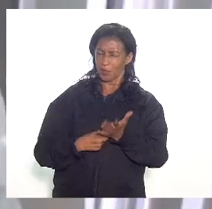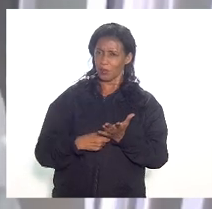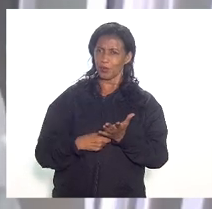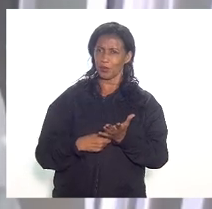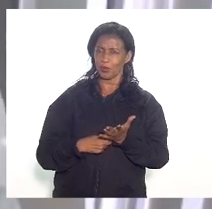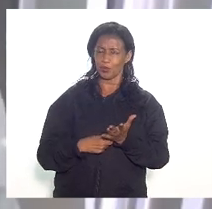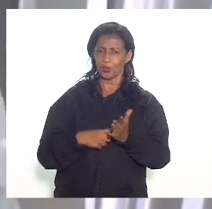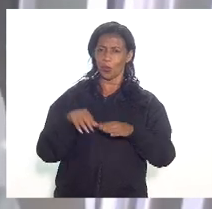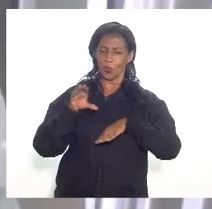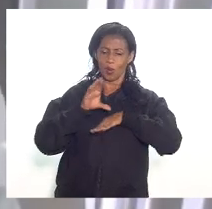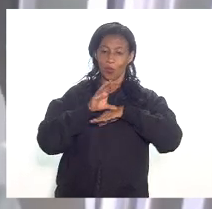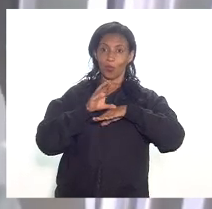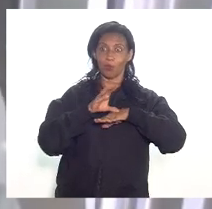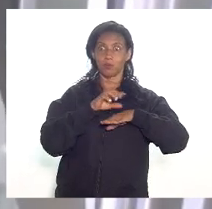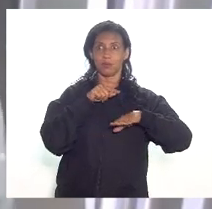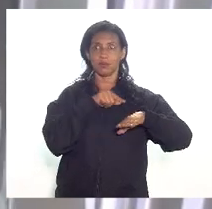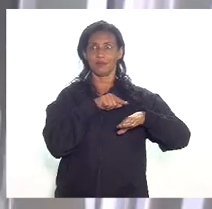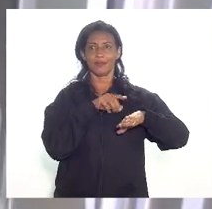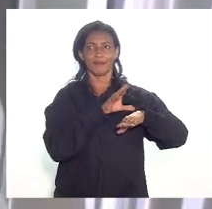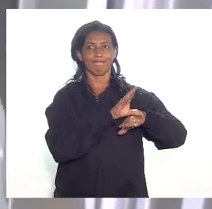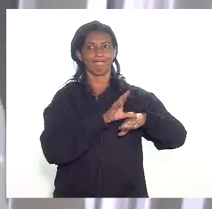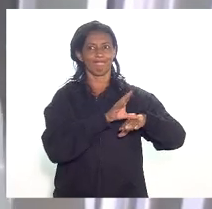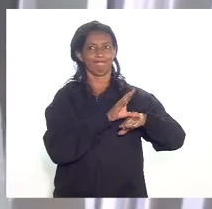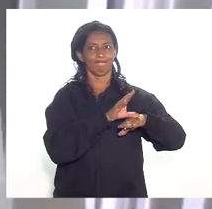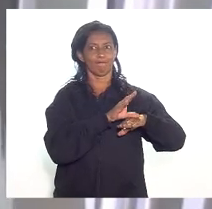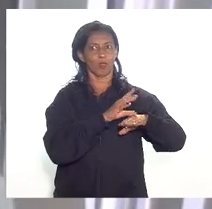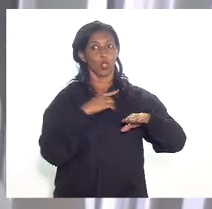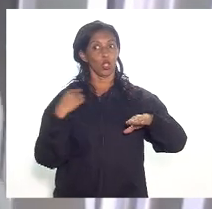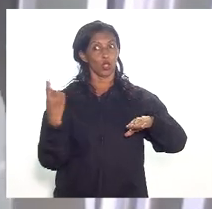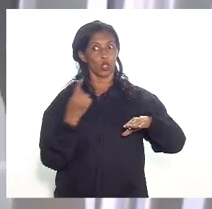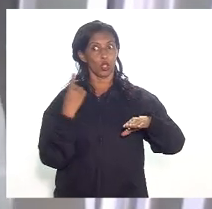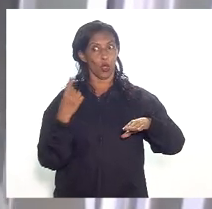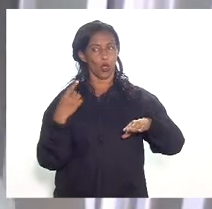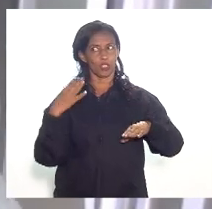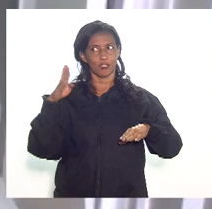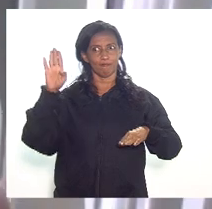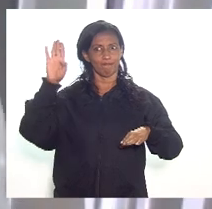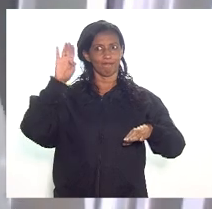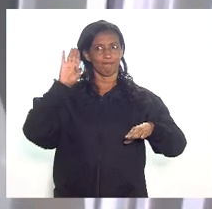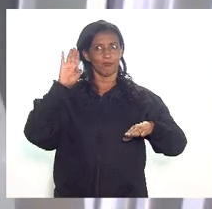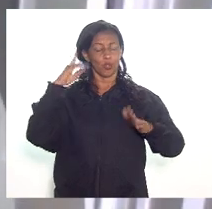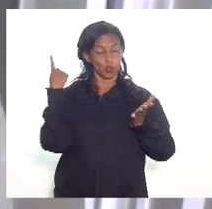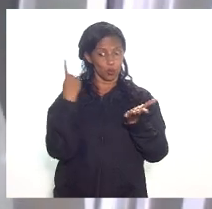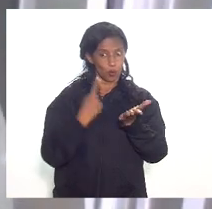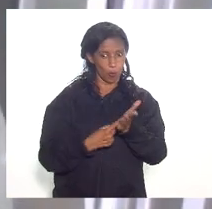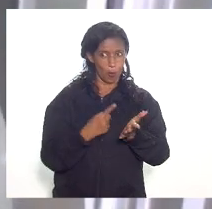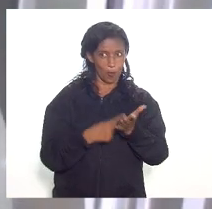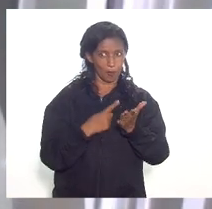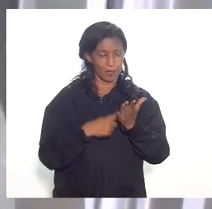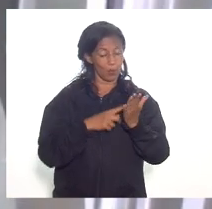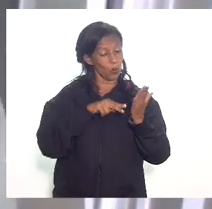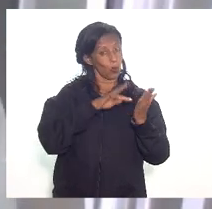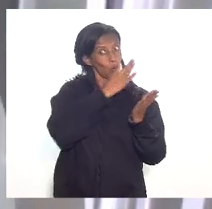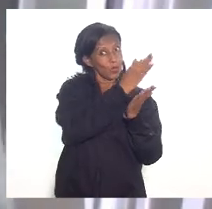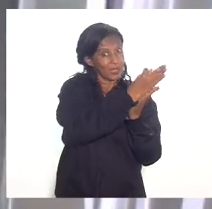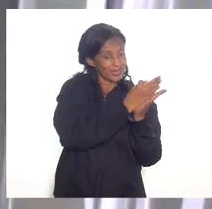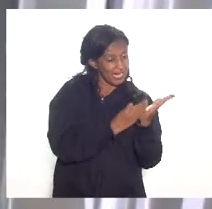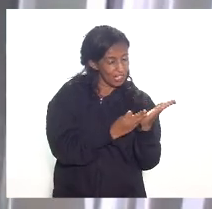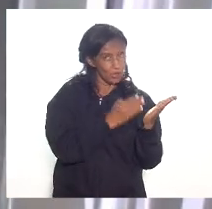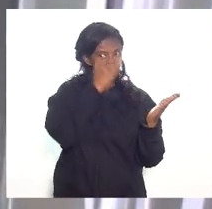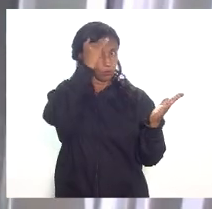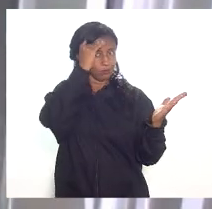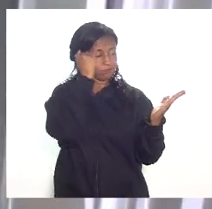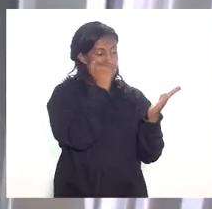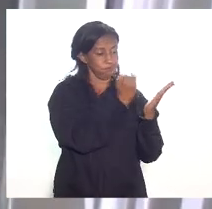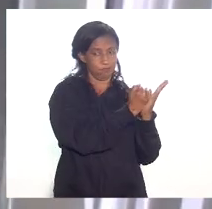constituição nós juramos a constituição nós nos comprometemos com o texto constitucional ora